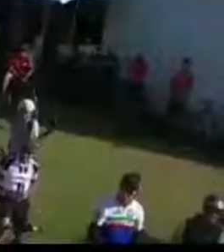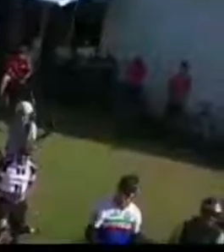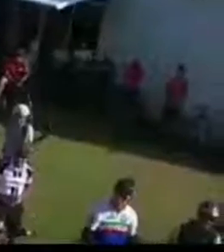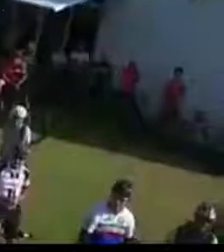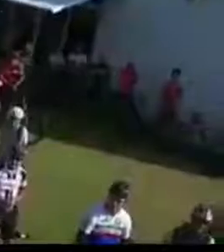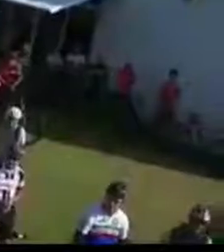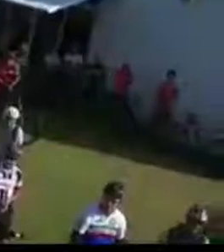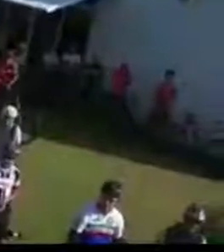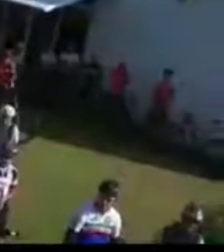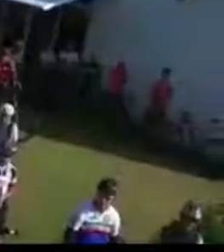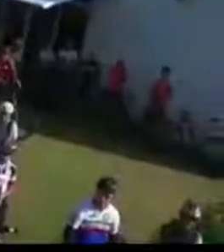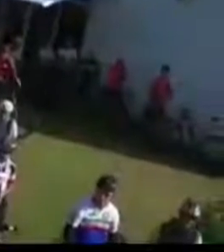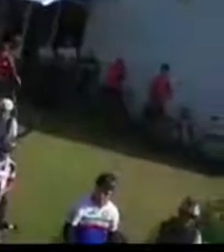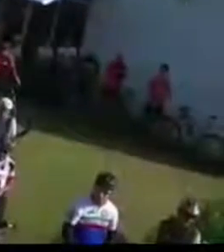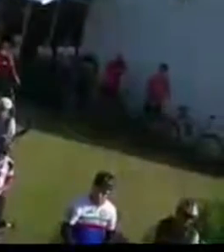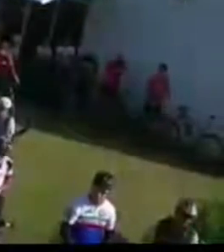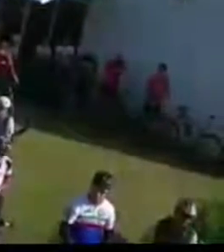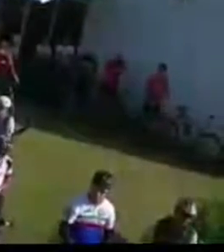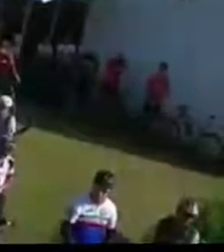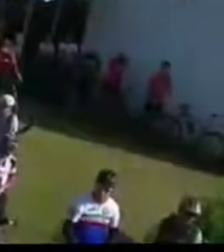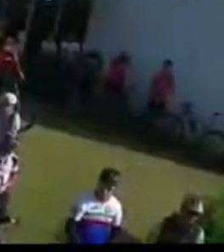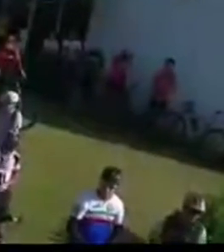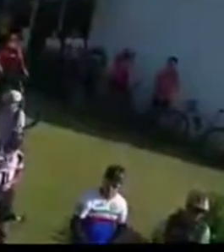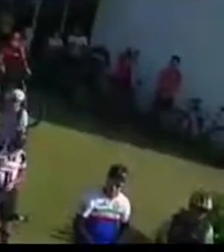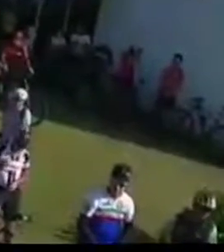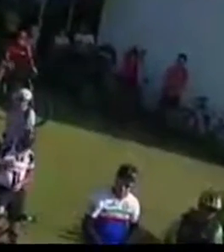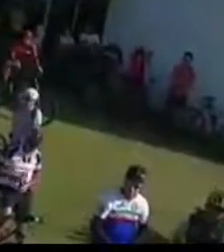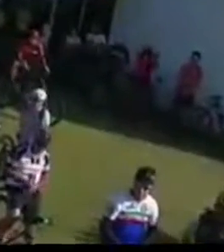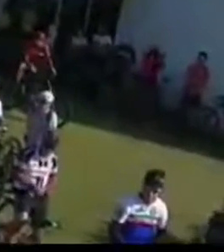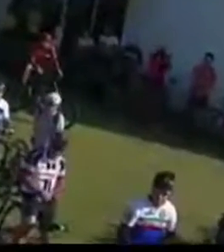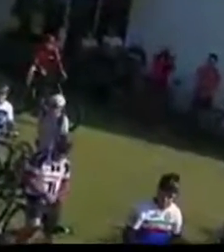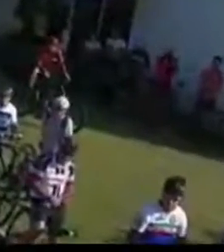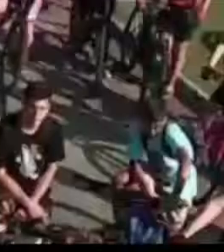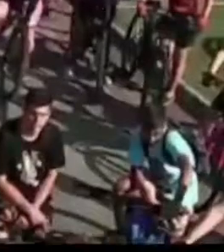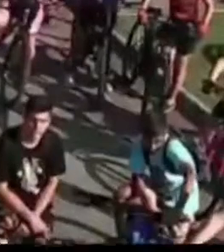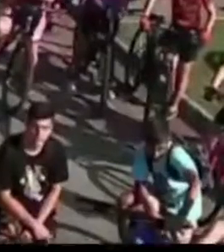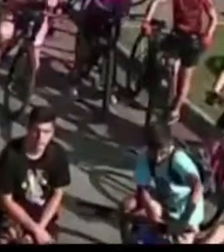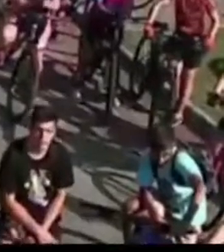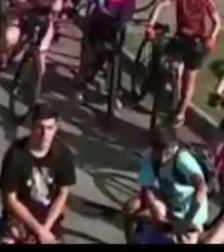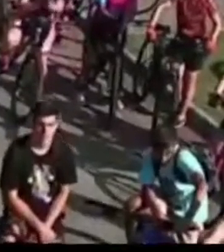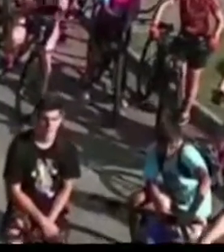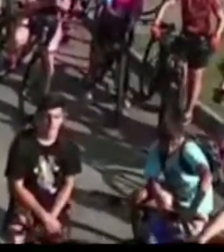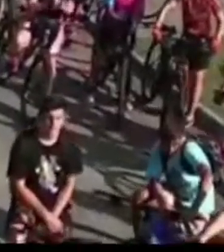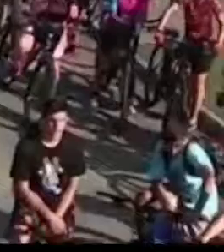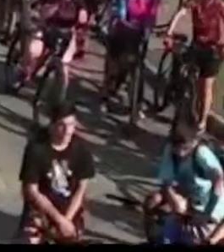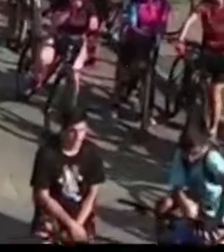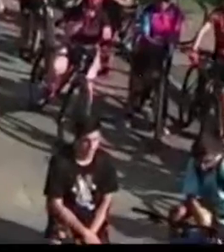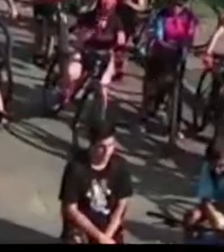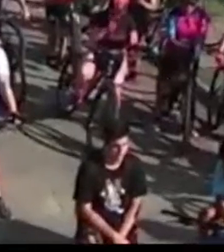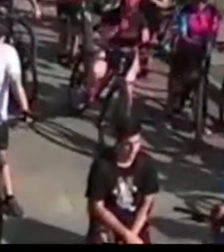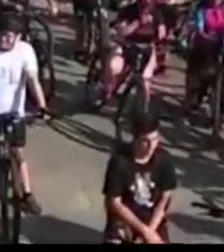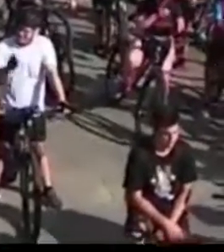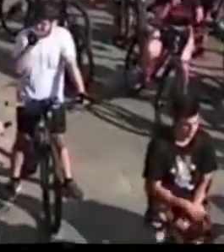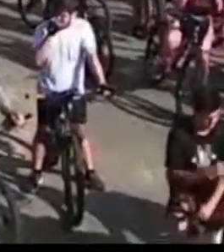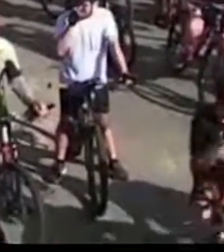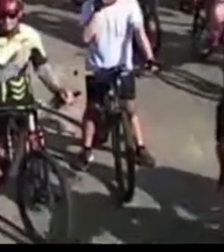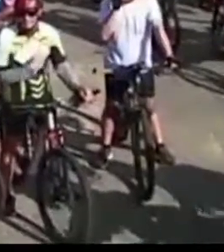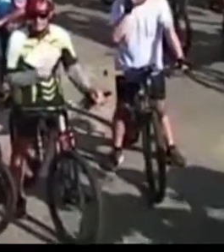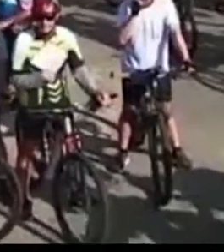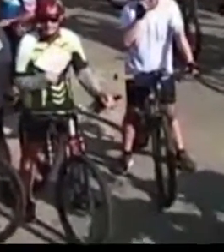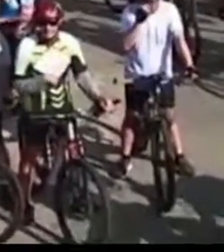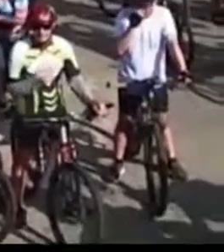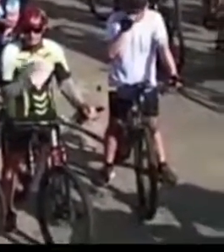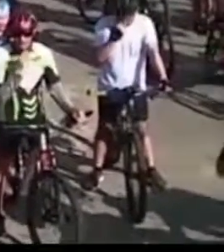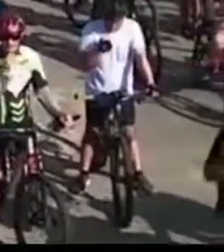mal que Deus vos abençoe que Deus vos proteja que Deus vos guarde em nome do pai e do filho e do